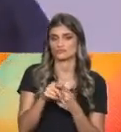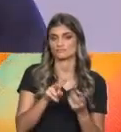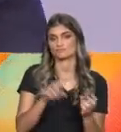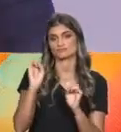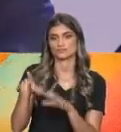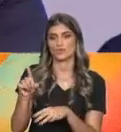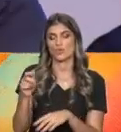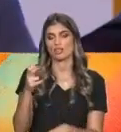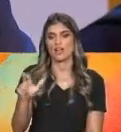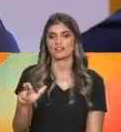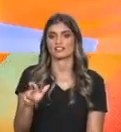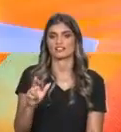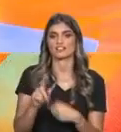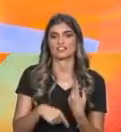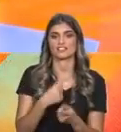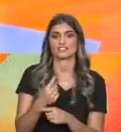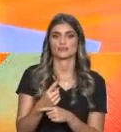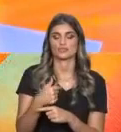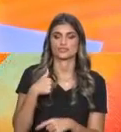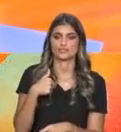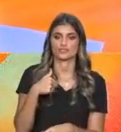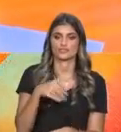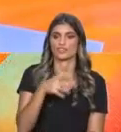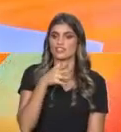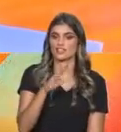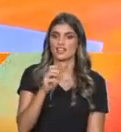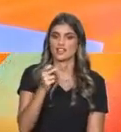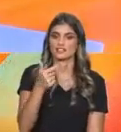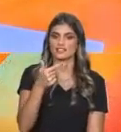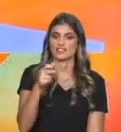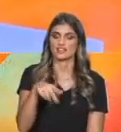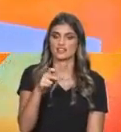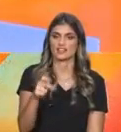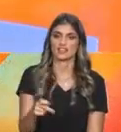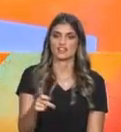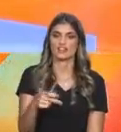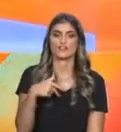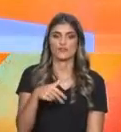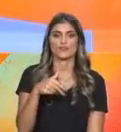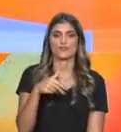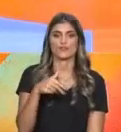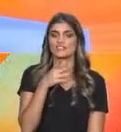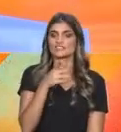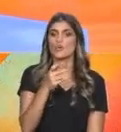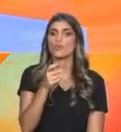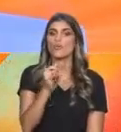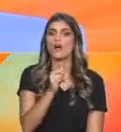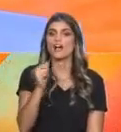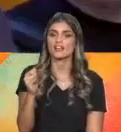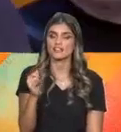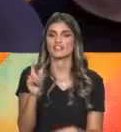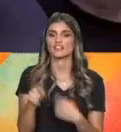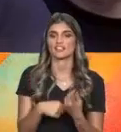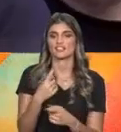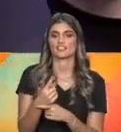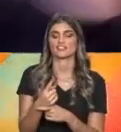lar. E depois vou-te, Catarina, ainda vou saber um ai. E depois dele estar